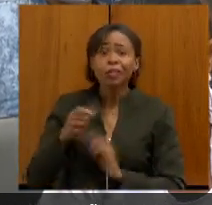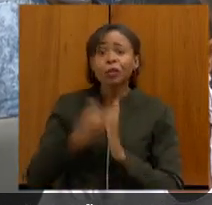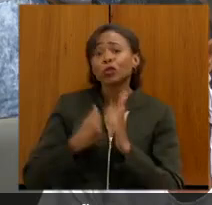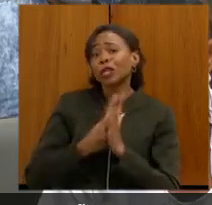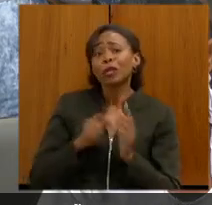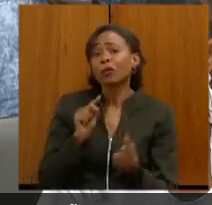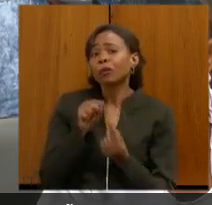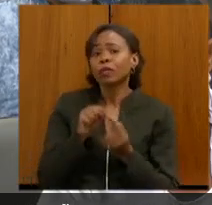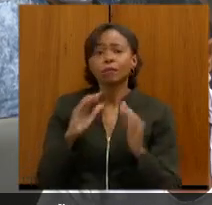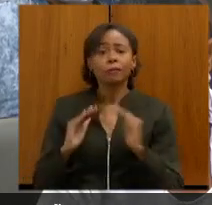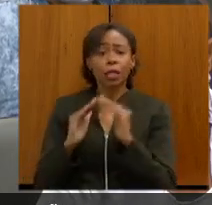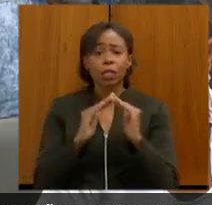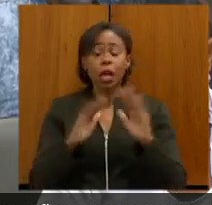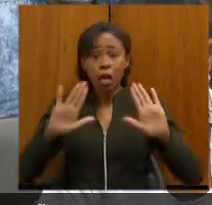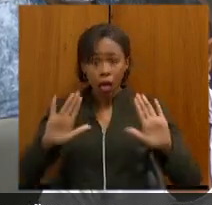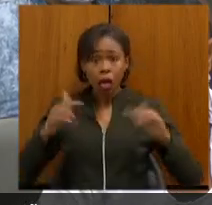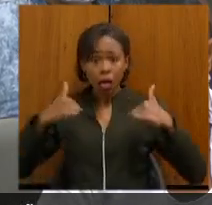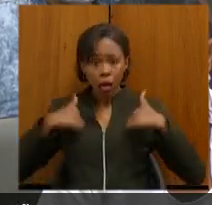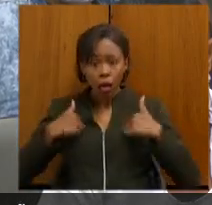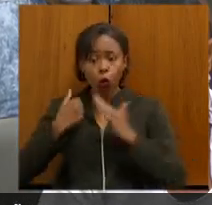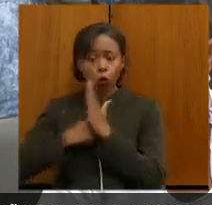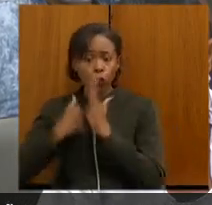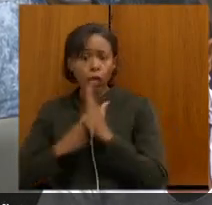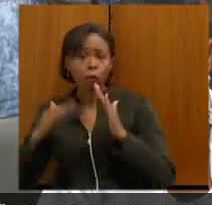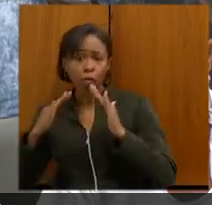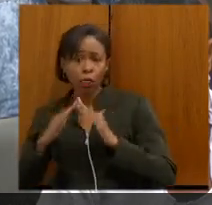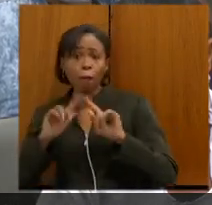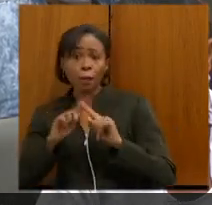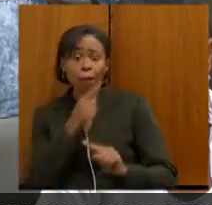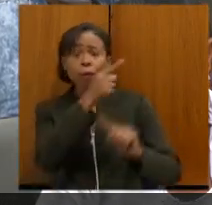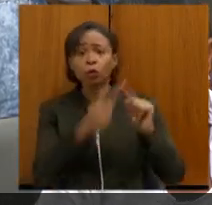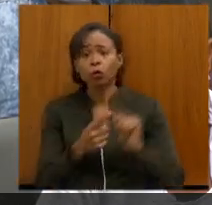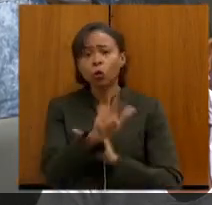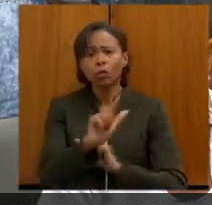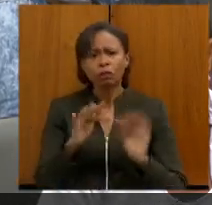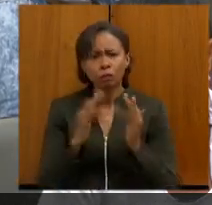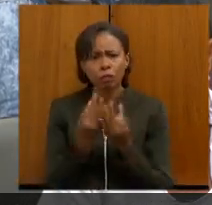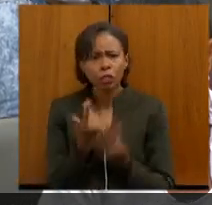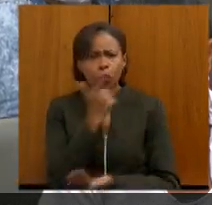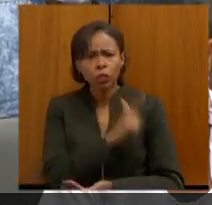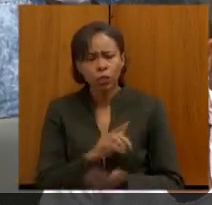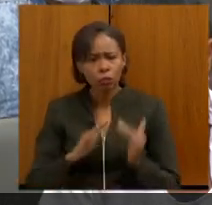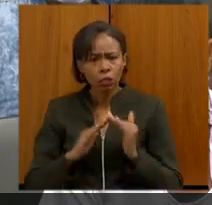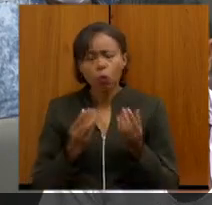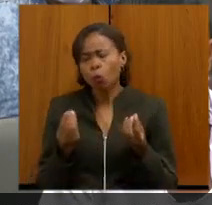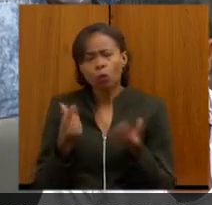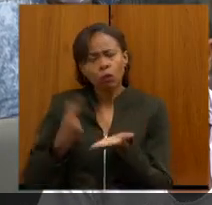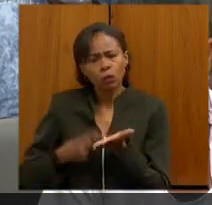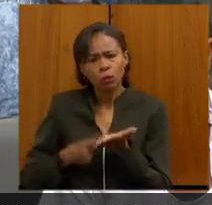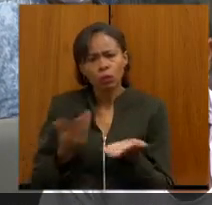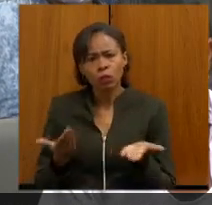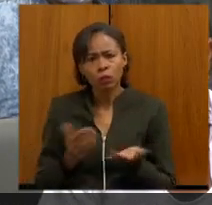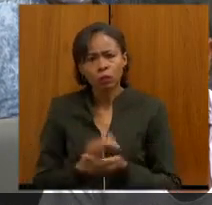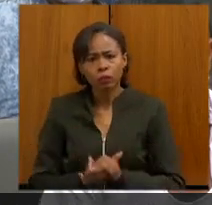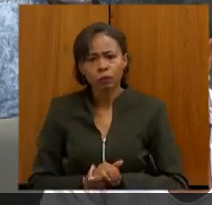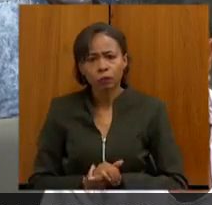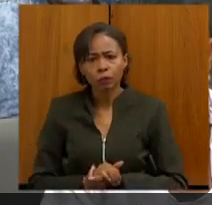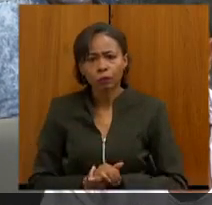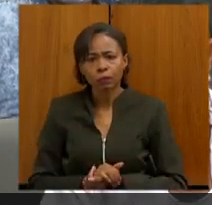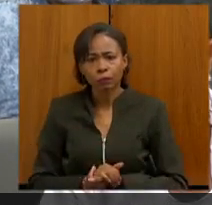caminho moradia eu tenho que impedir outras formas de conquistar a moradia o que acordo é esse